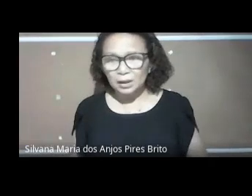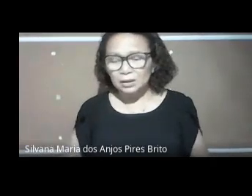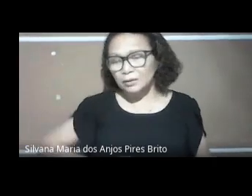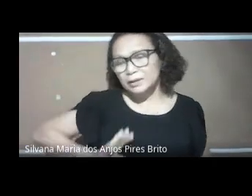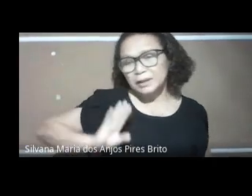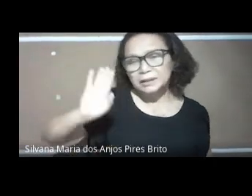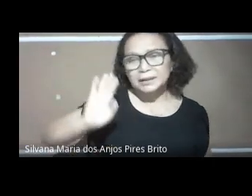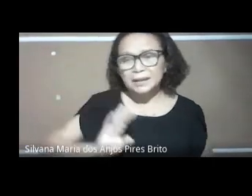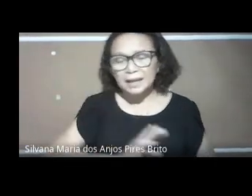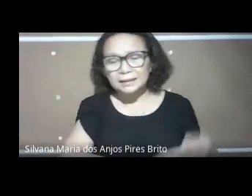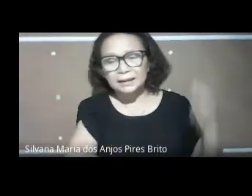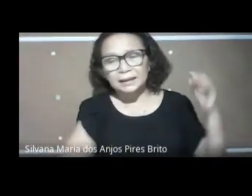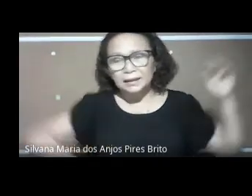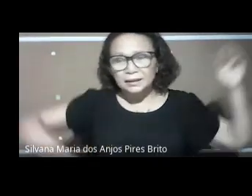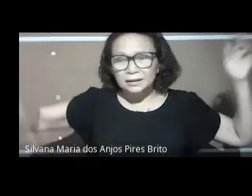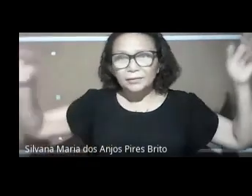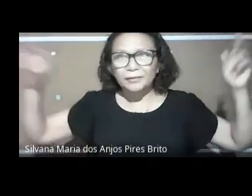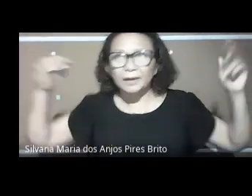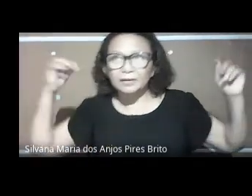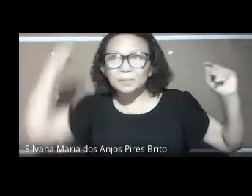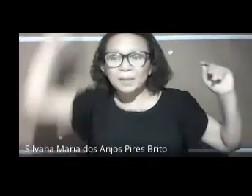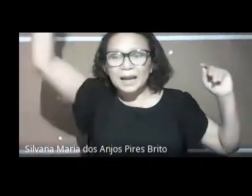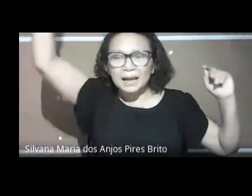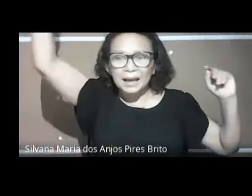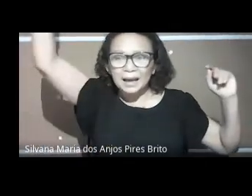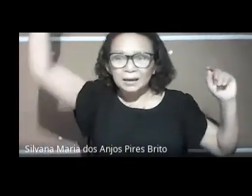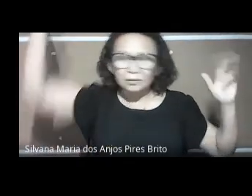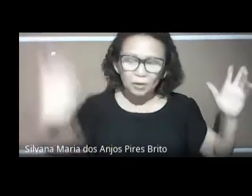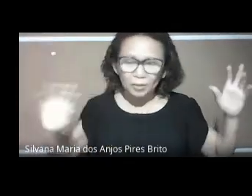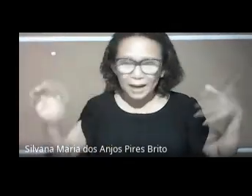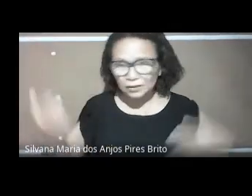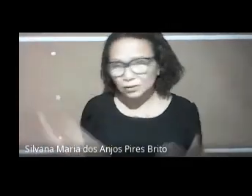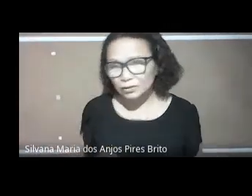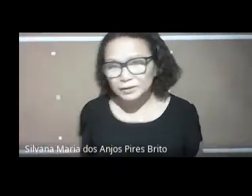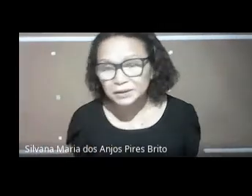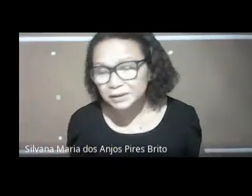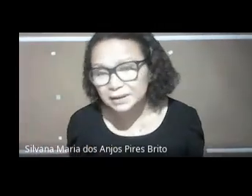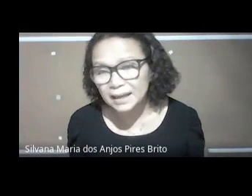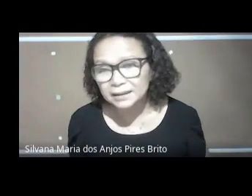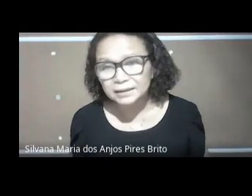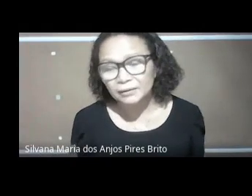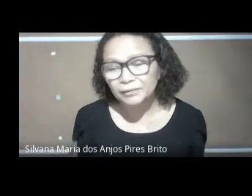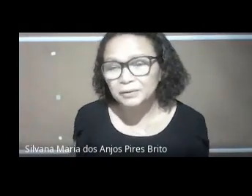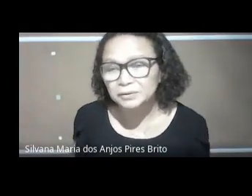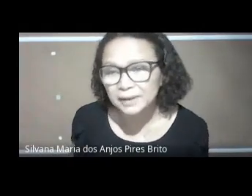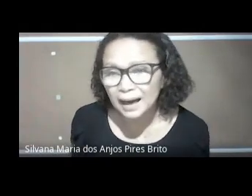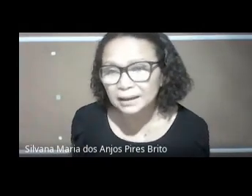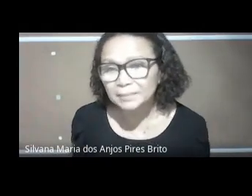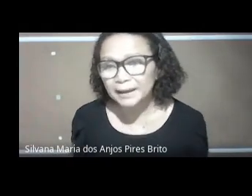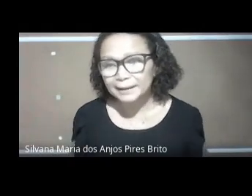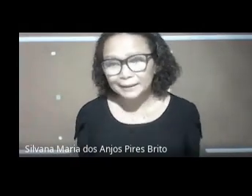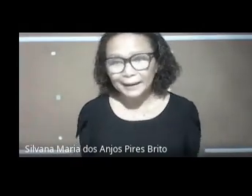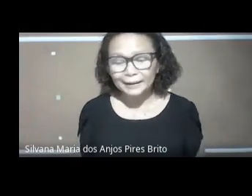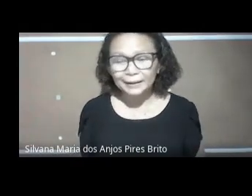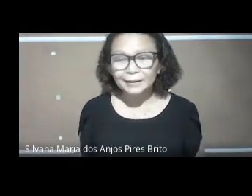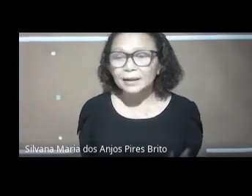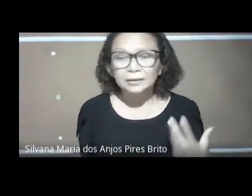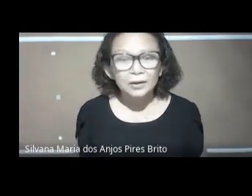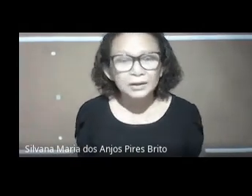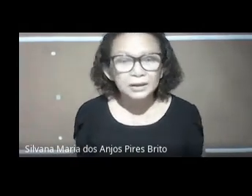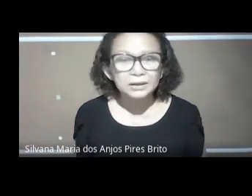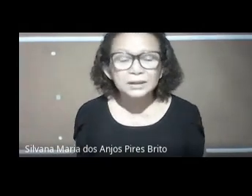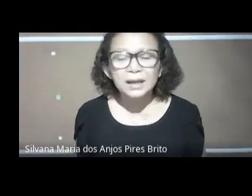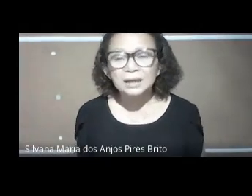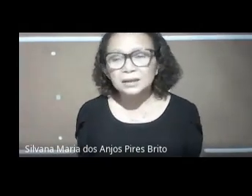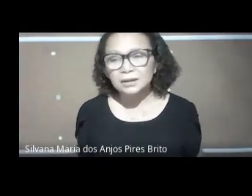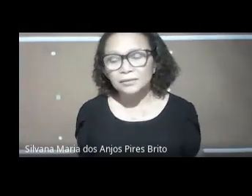costa, não existem sinais que são feitos para além do meu braço, não existem sinais que são feitos lá na minha canela,